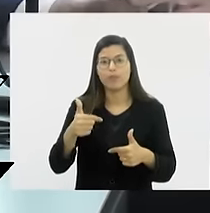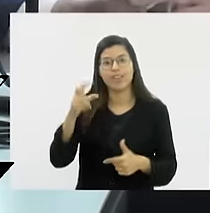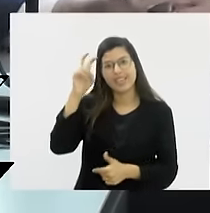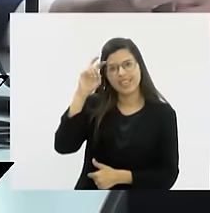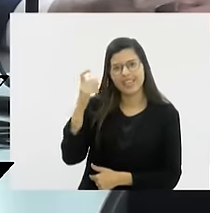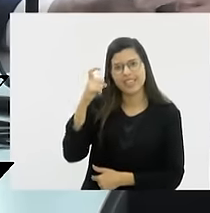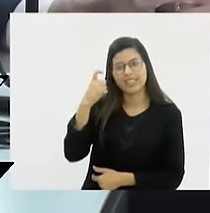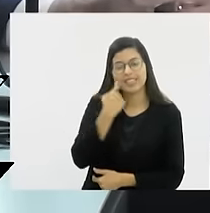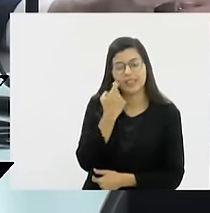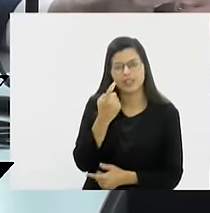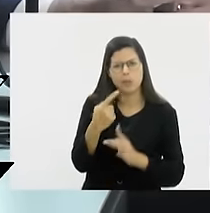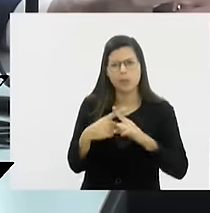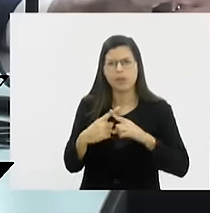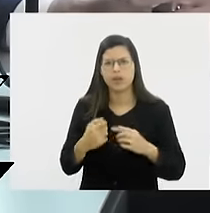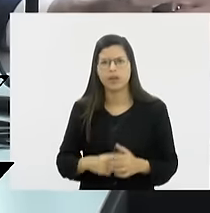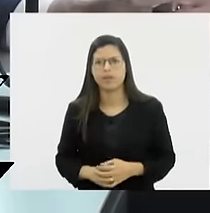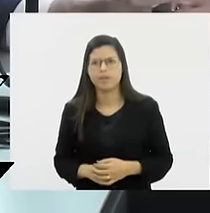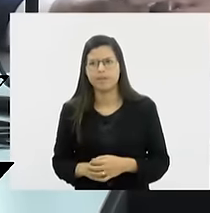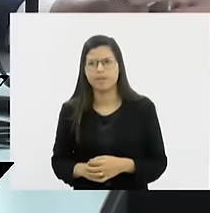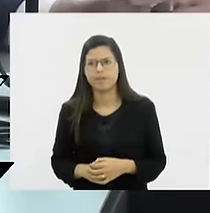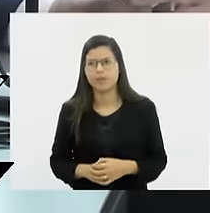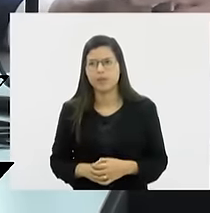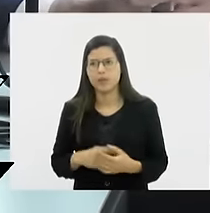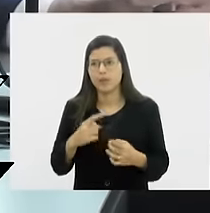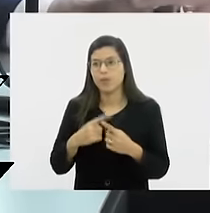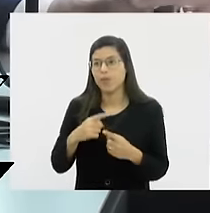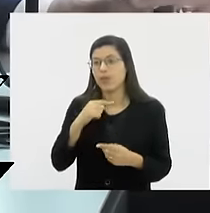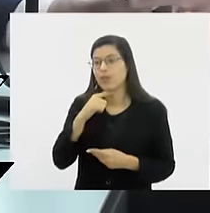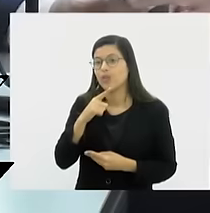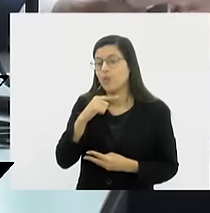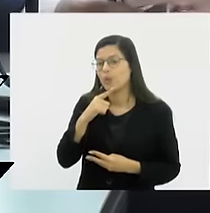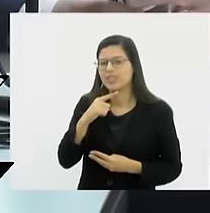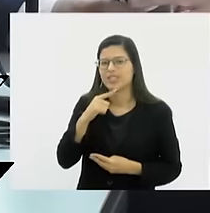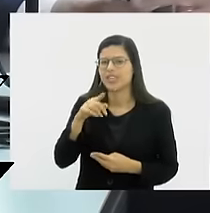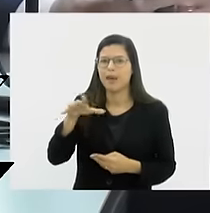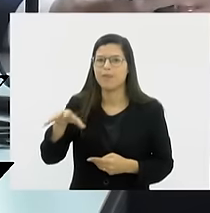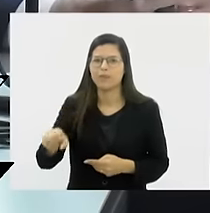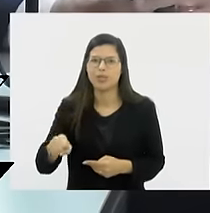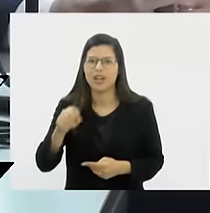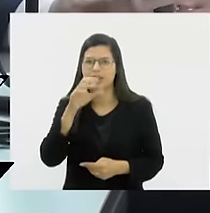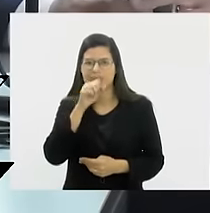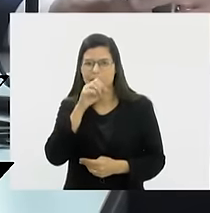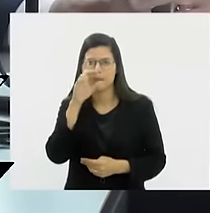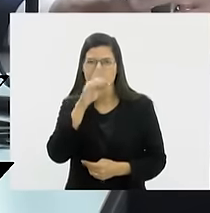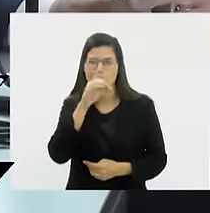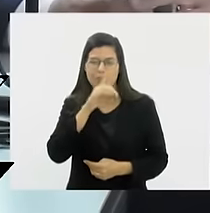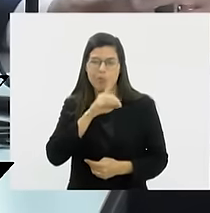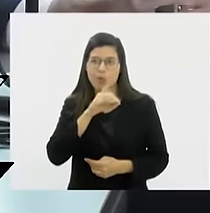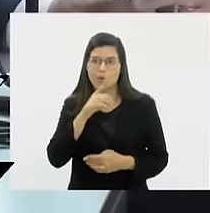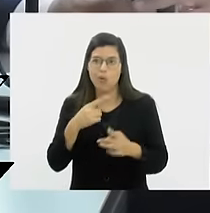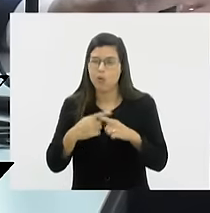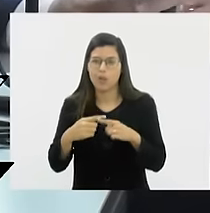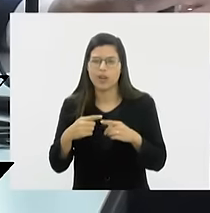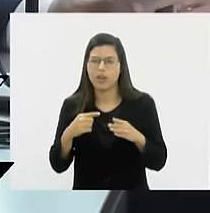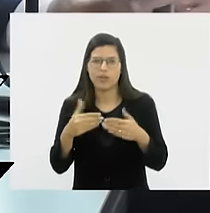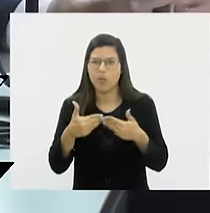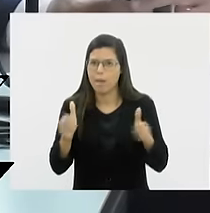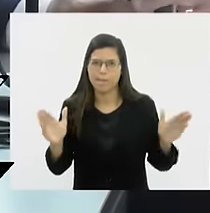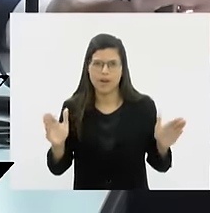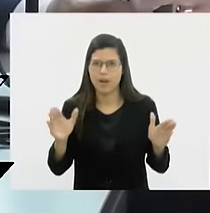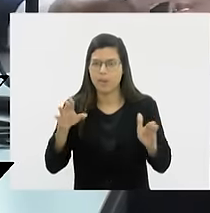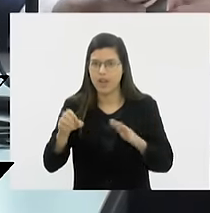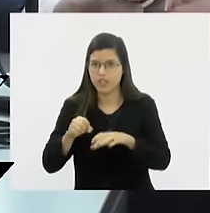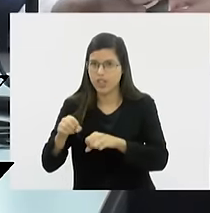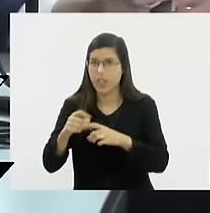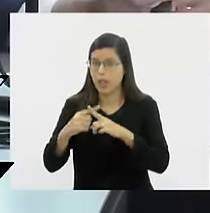quê? Dobre. Você não conseguiria retirar o seu veículo sábado e domingo, porque não abria para retirada, mas abria para apreensão. Aí